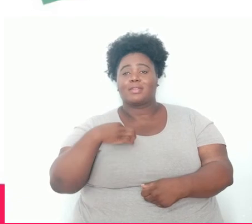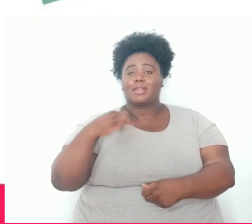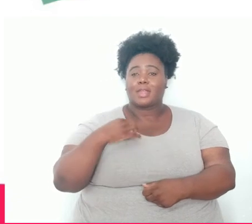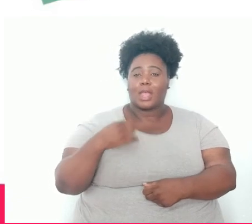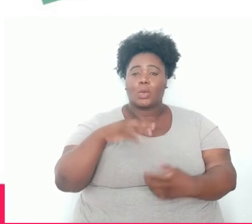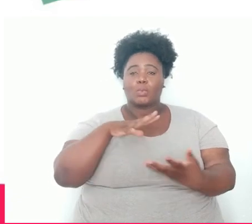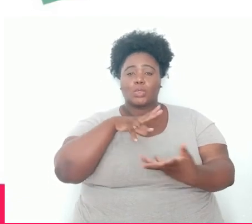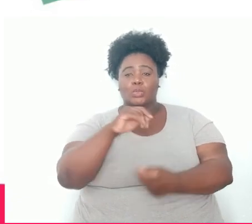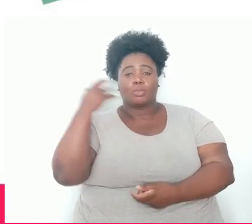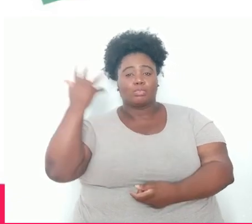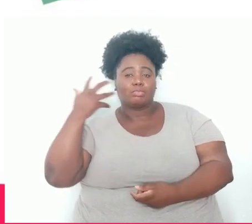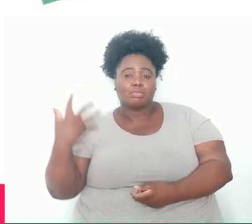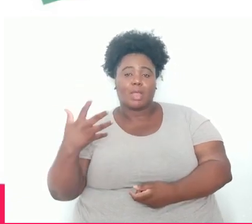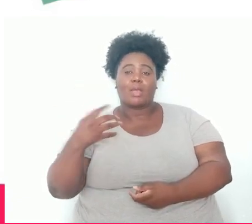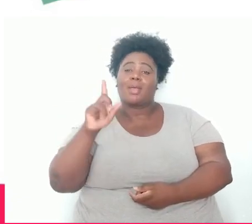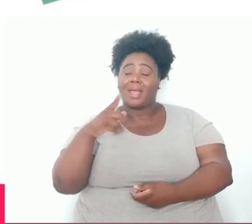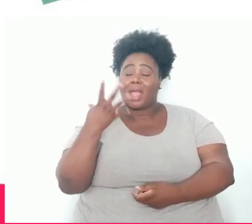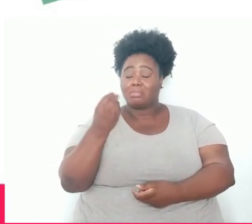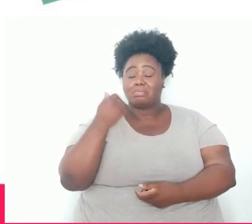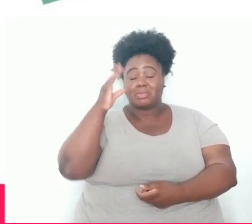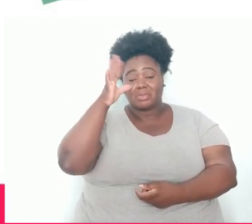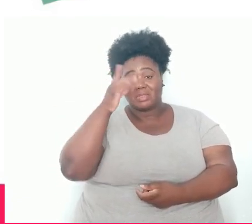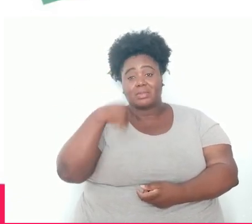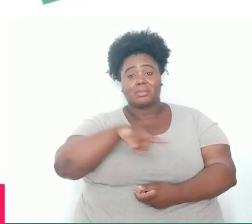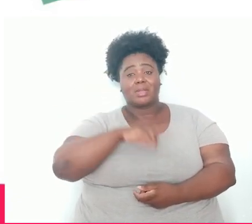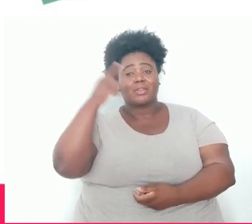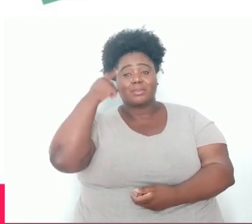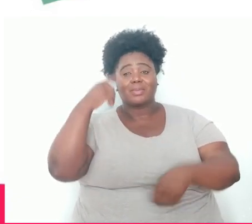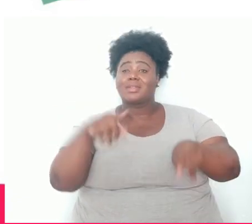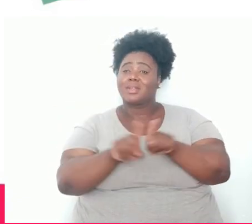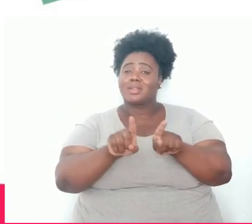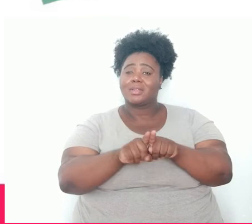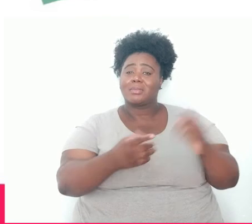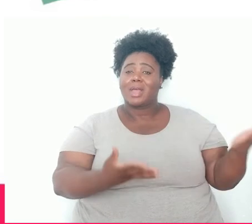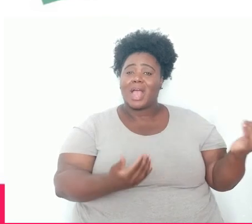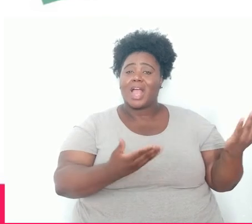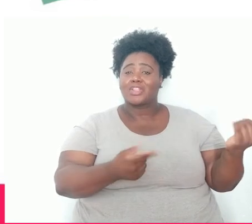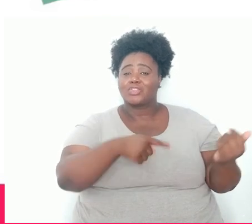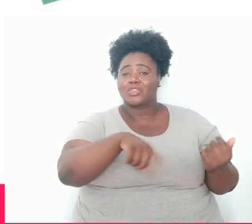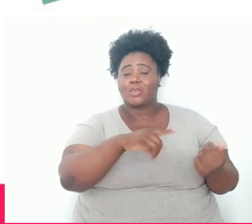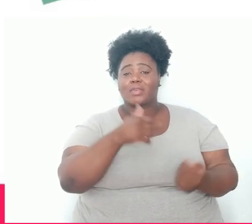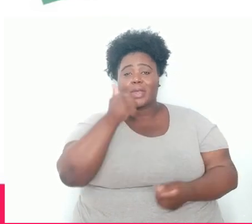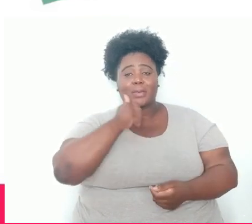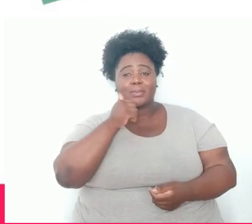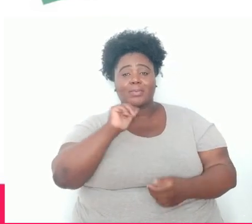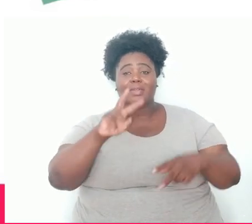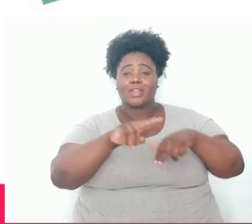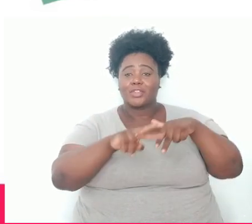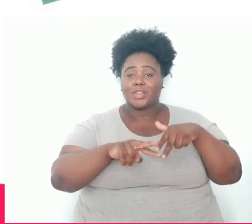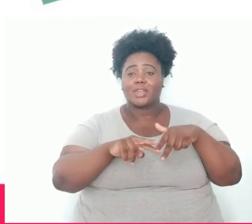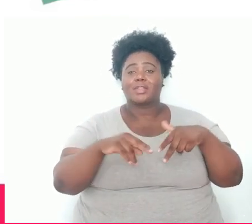das roupas, do universo drag queen. É muito interessante para a gente pensar também essa jovem senhora, né?